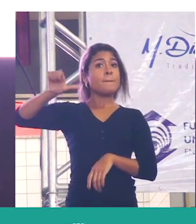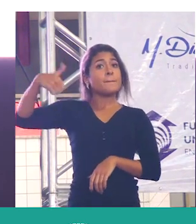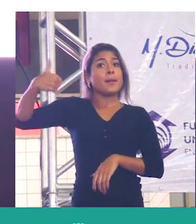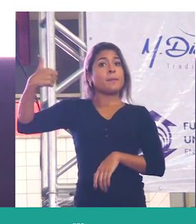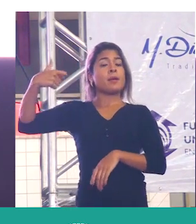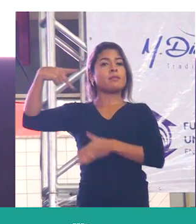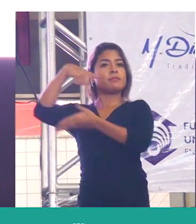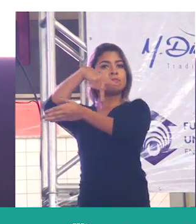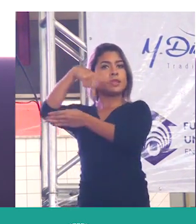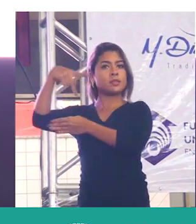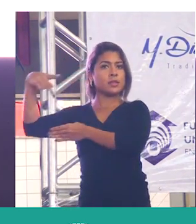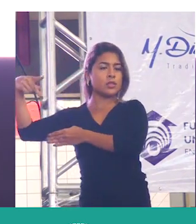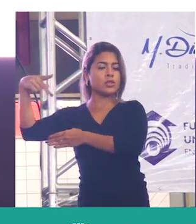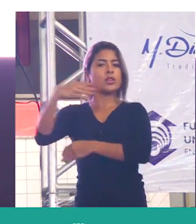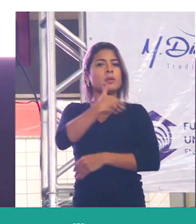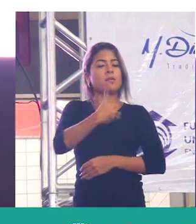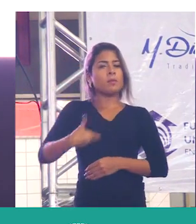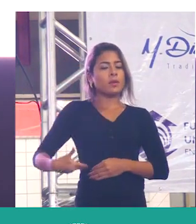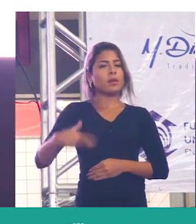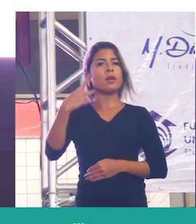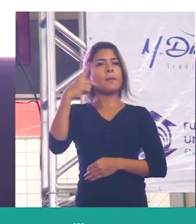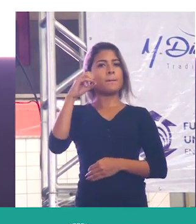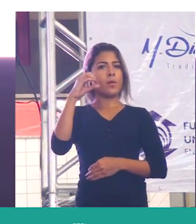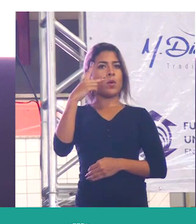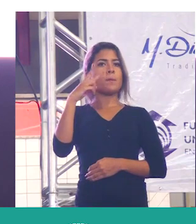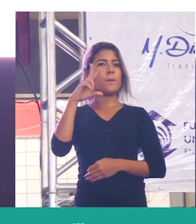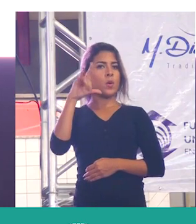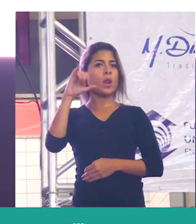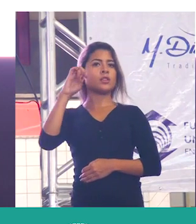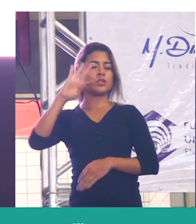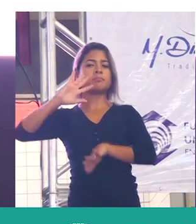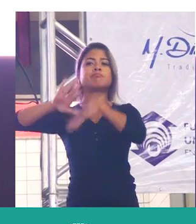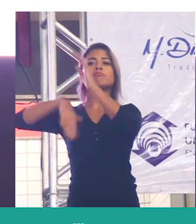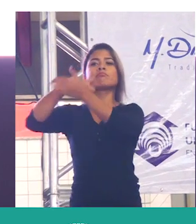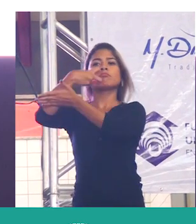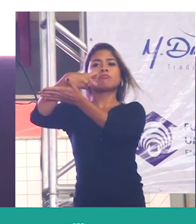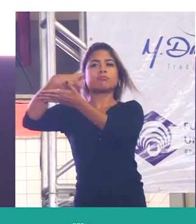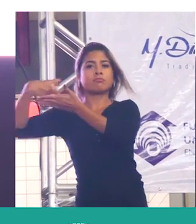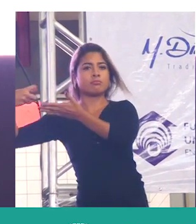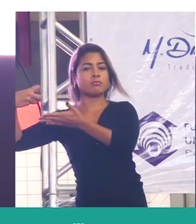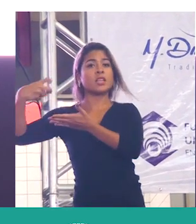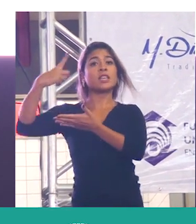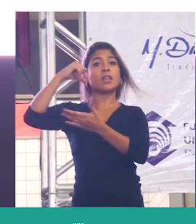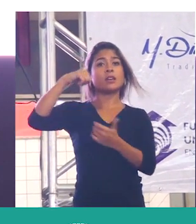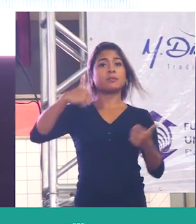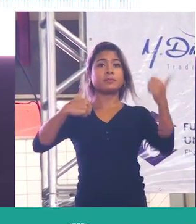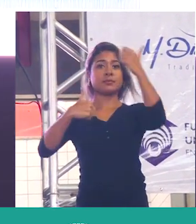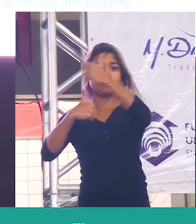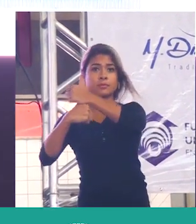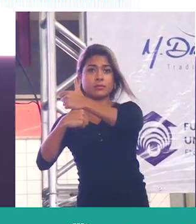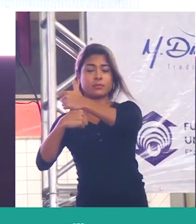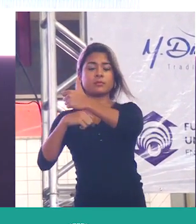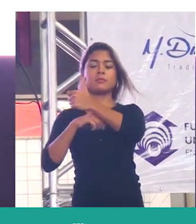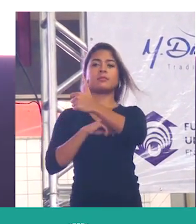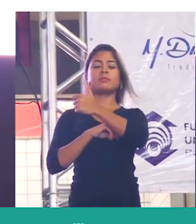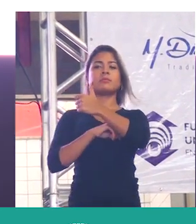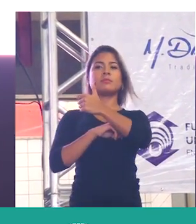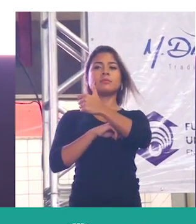Populista. Depois que o Dutra sai de cena, eis que entra